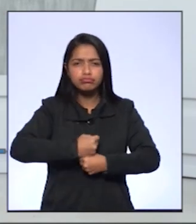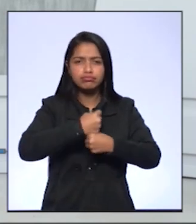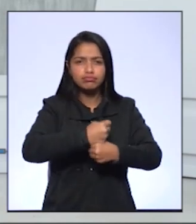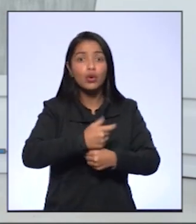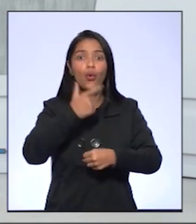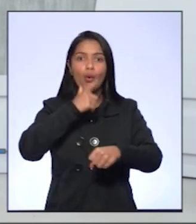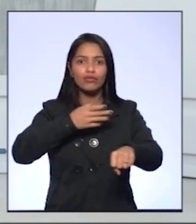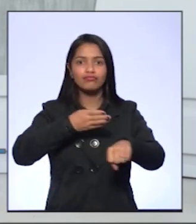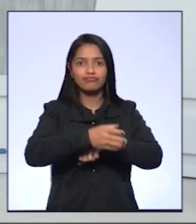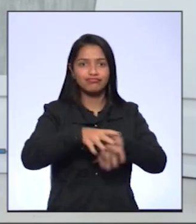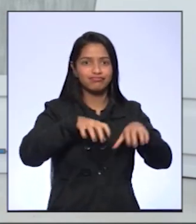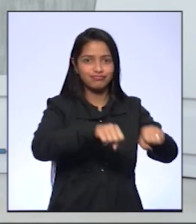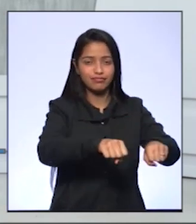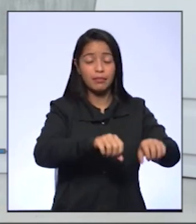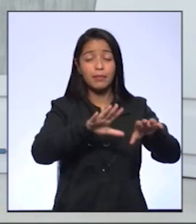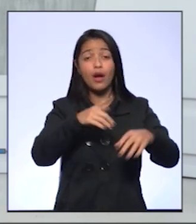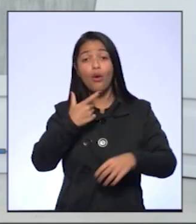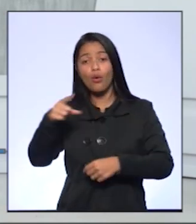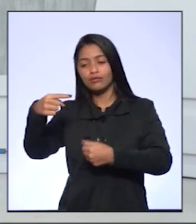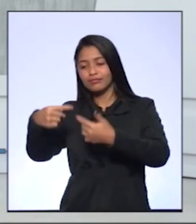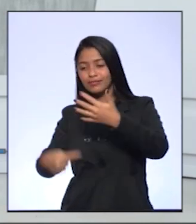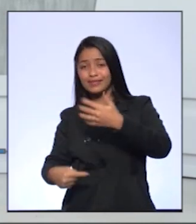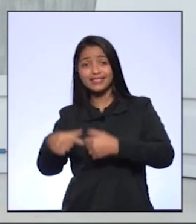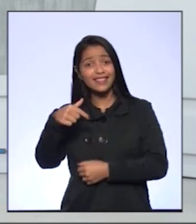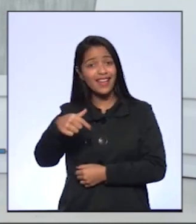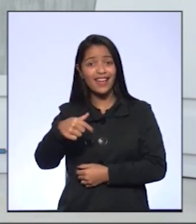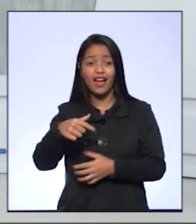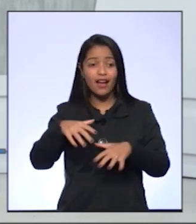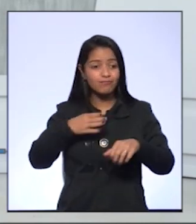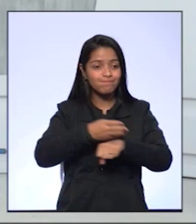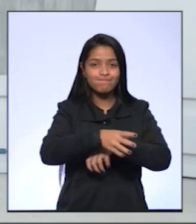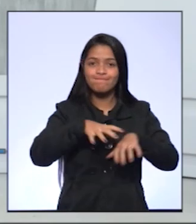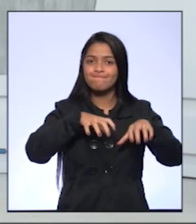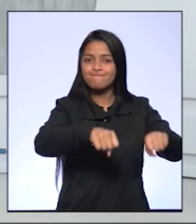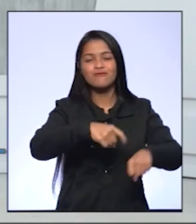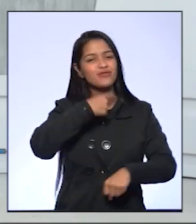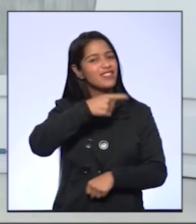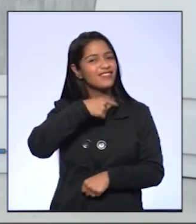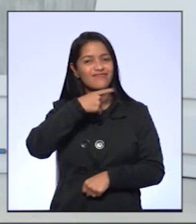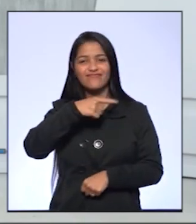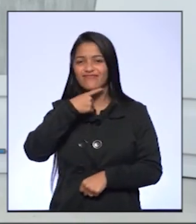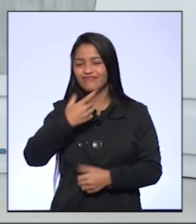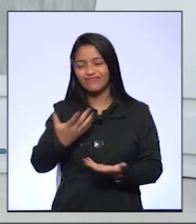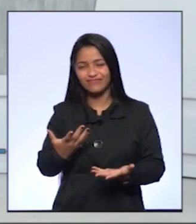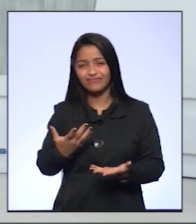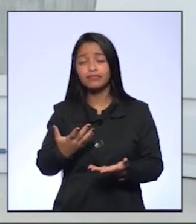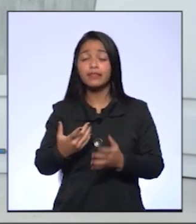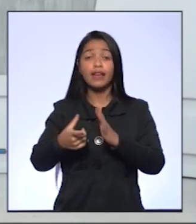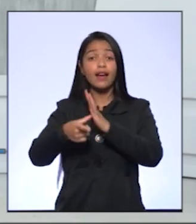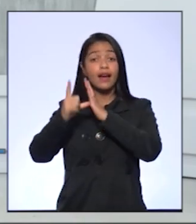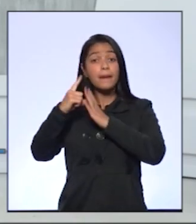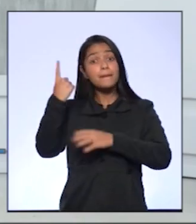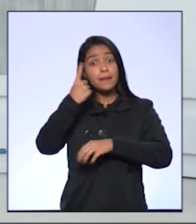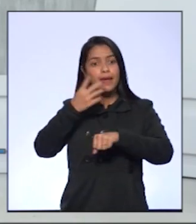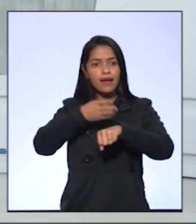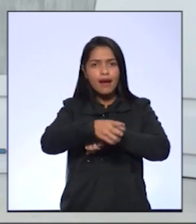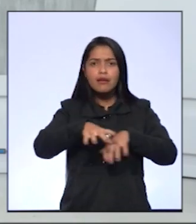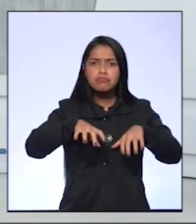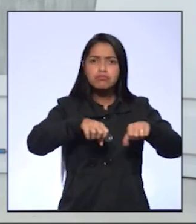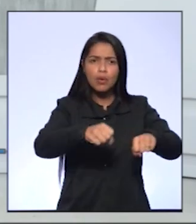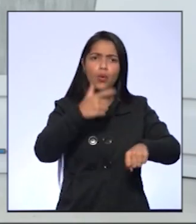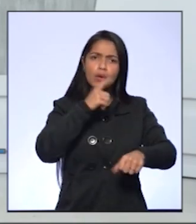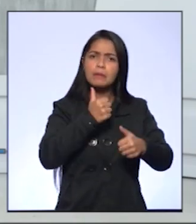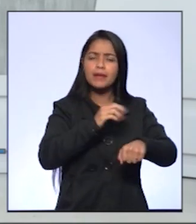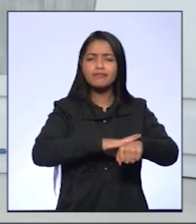e as 7 outras dão errado, eles apanham. Então, eles conquistam Jerusalém por um curtíssimo período de tempo. De resto, dá tudo errado. Tudo